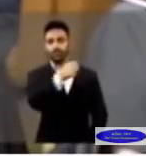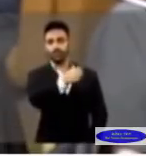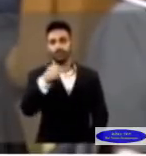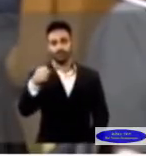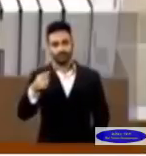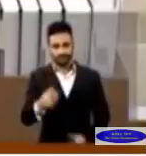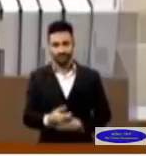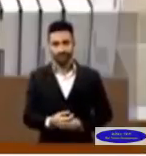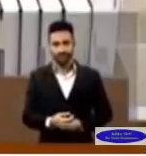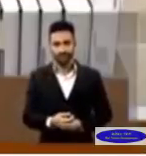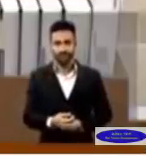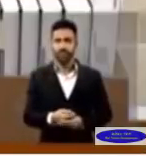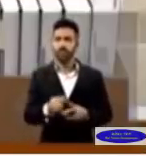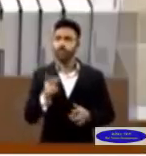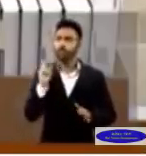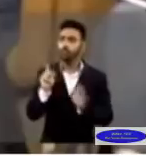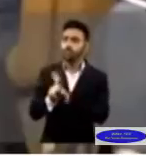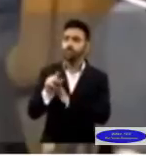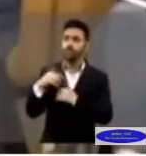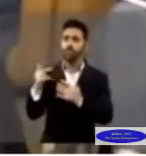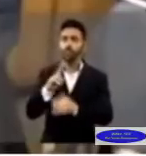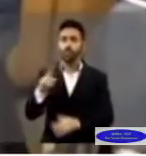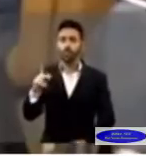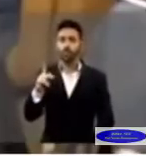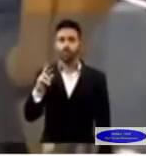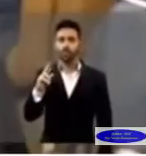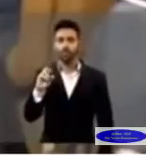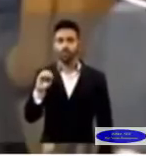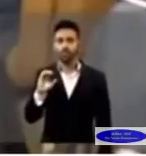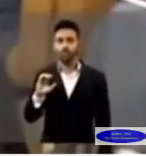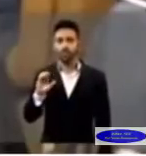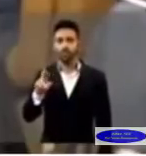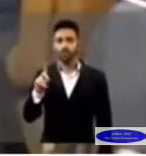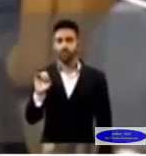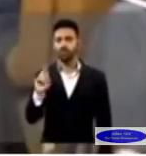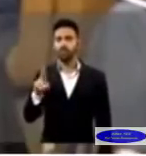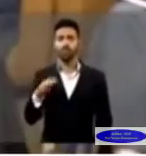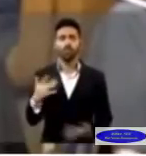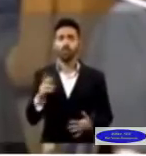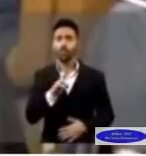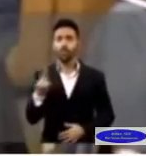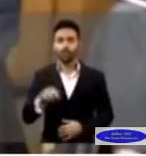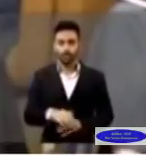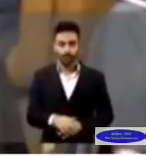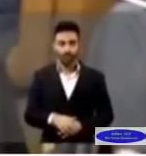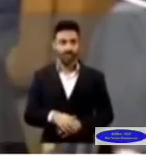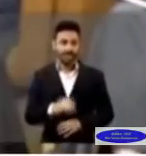de acusação ao Poder Judiciário Eleitoral do Brasil? Diogo Castor.